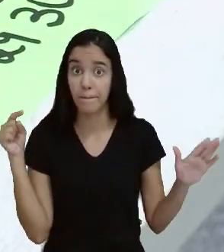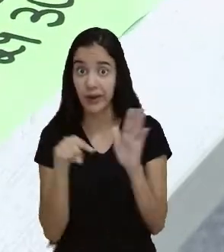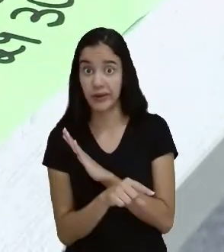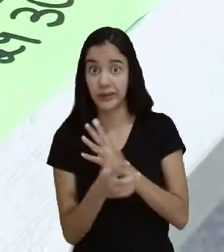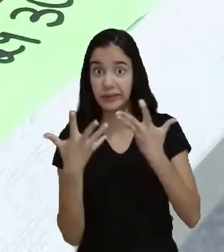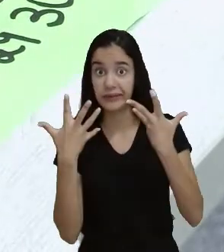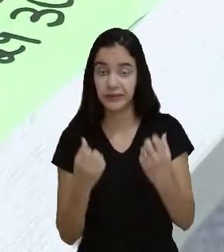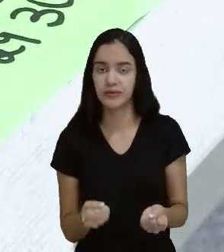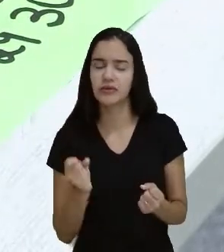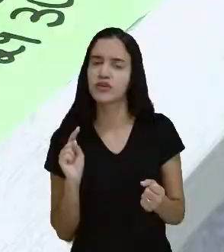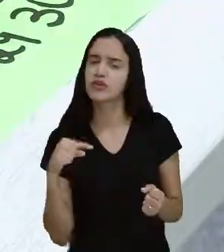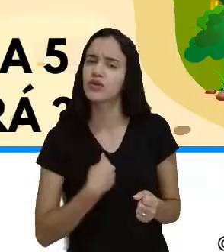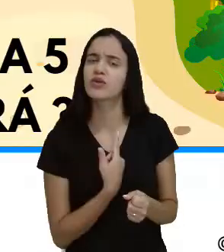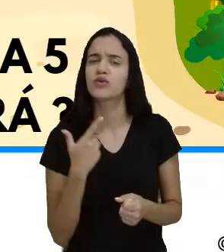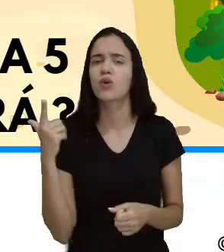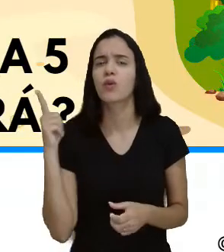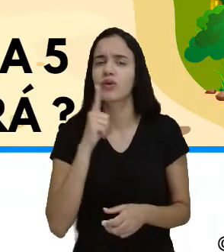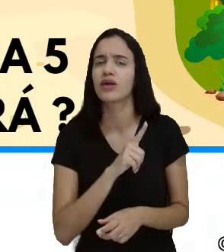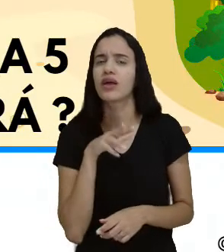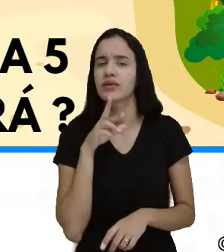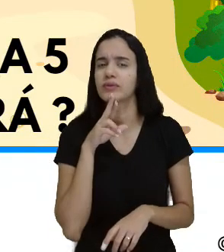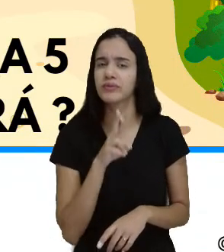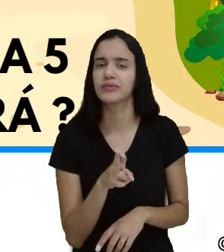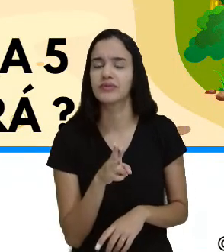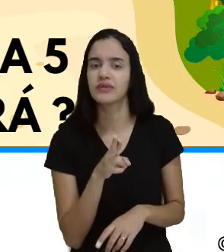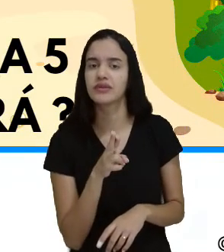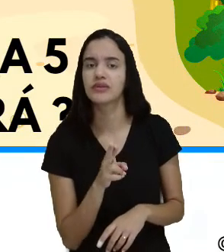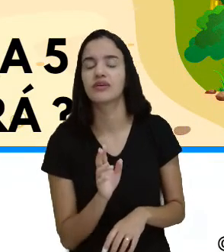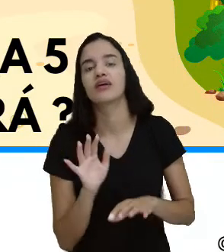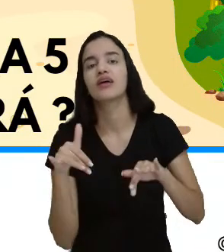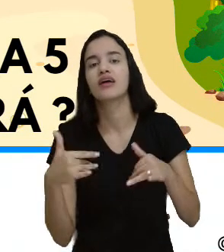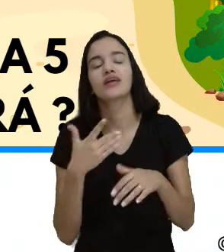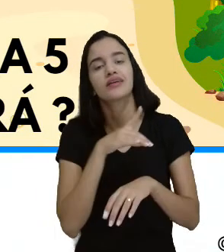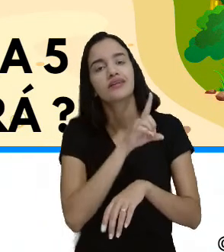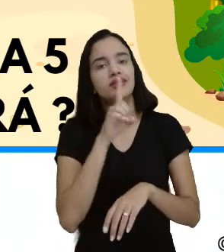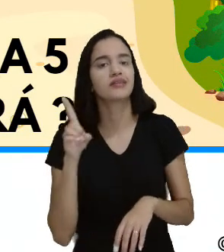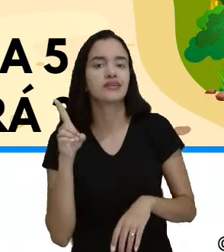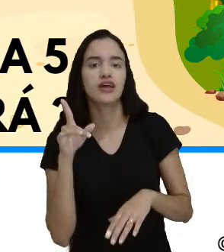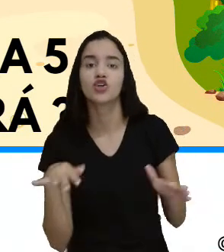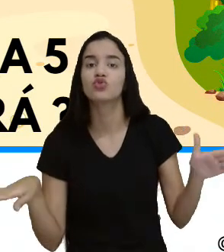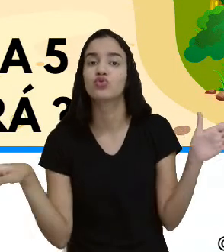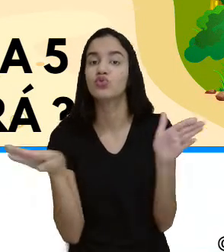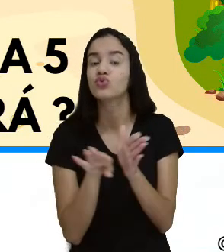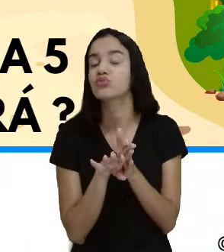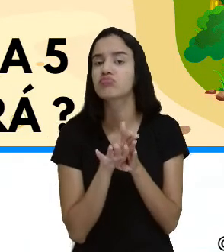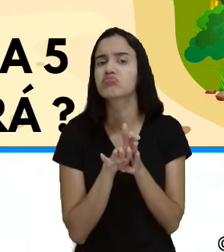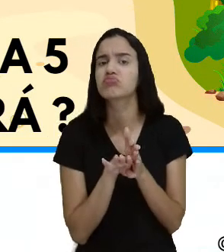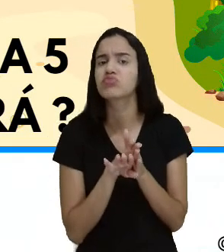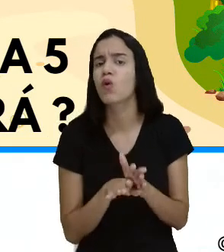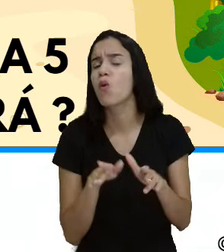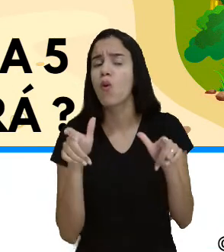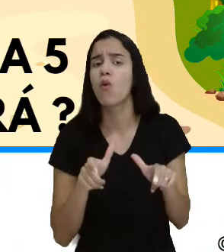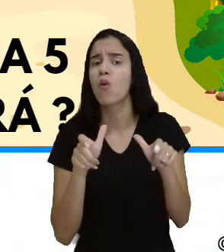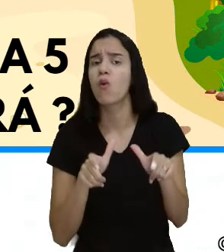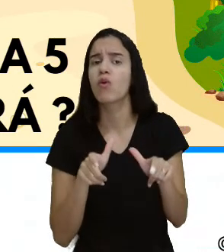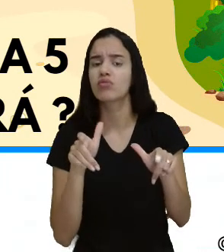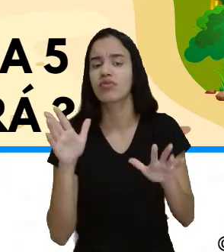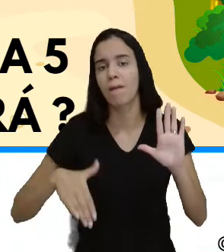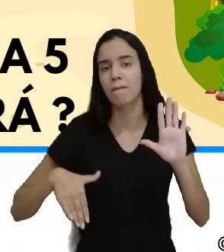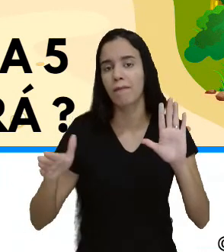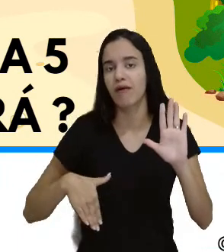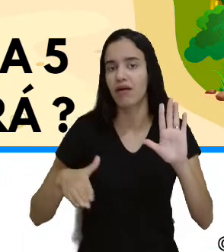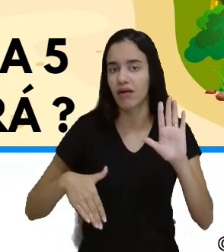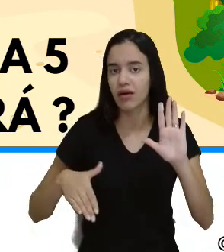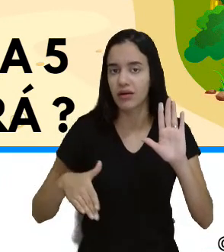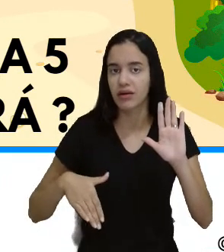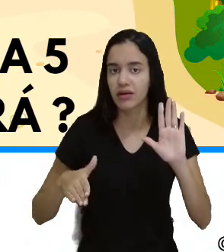para a pergunta. Será que a gente conseguiu responder a pergunta? Em que data ele chegará? Chegará onde? Na praia.